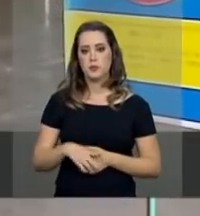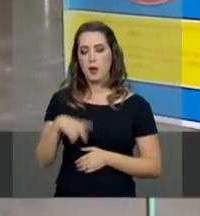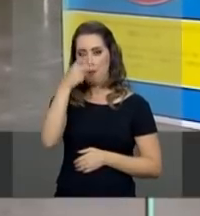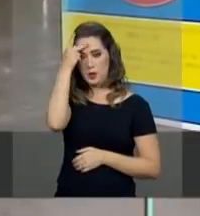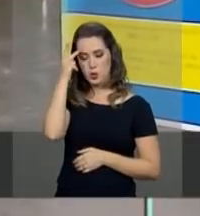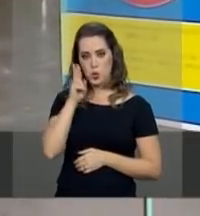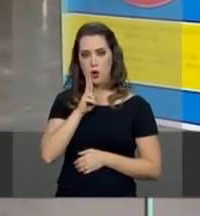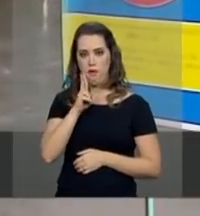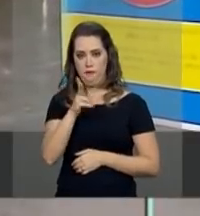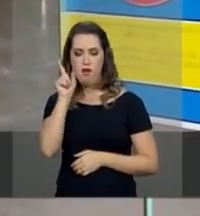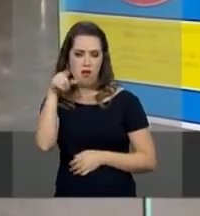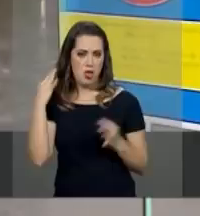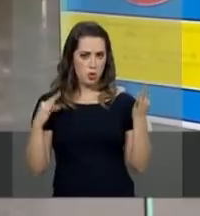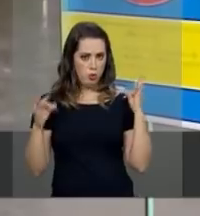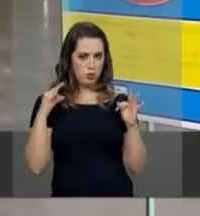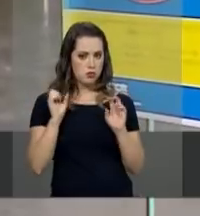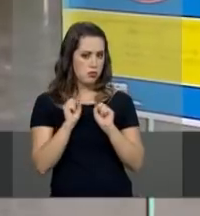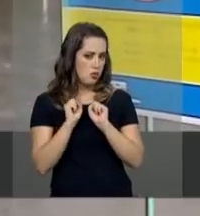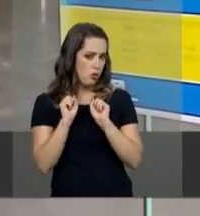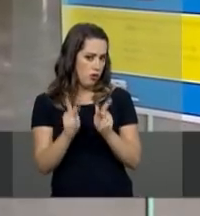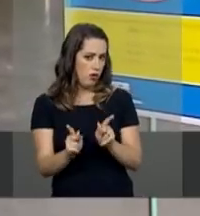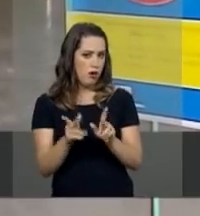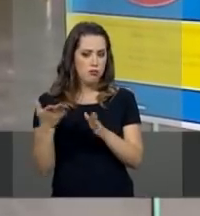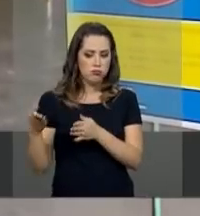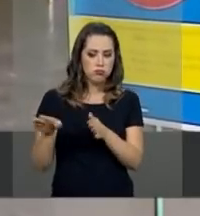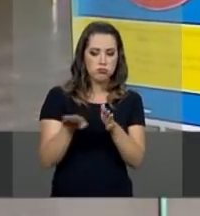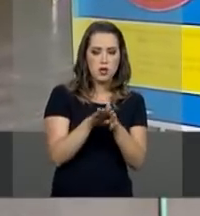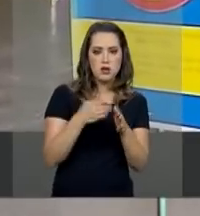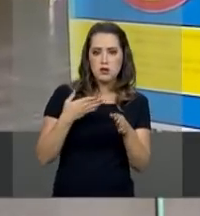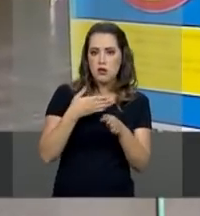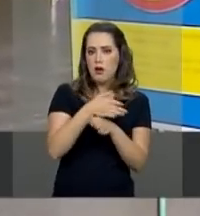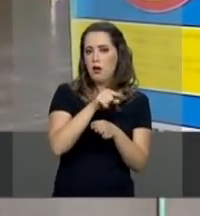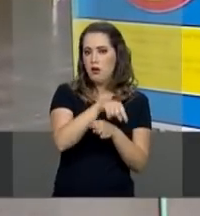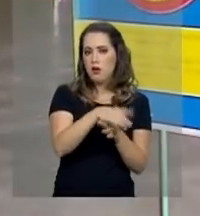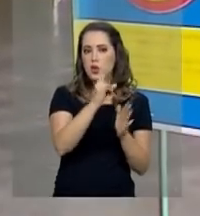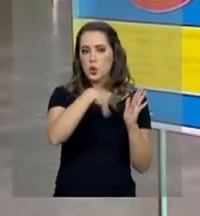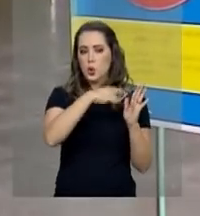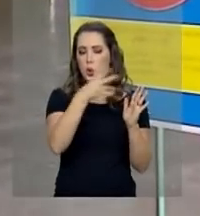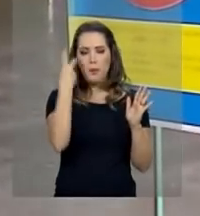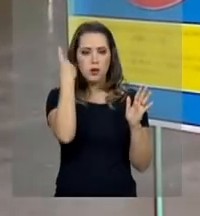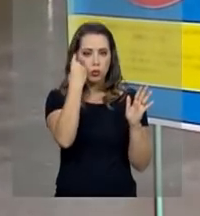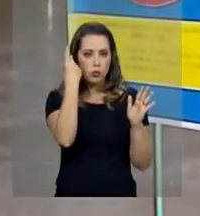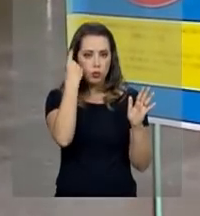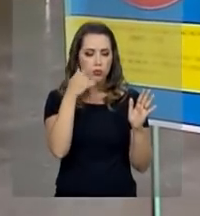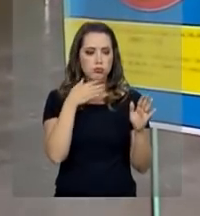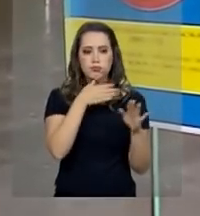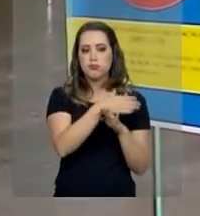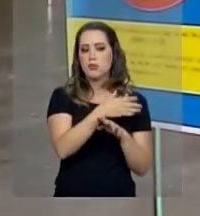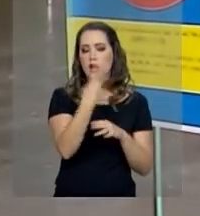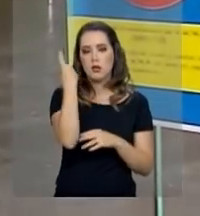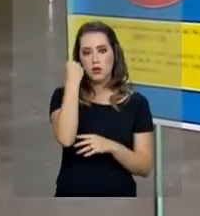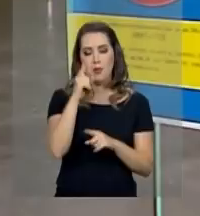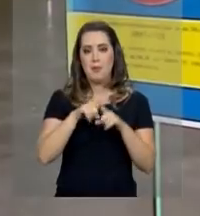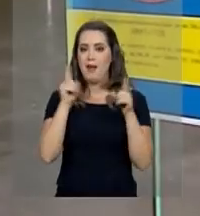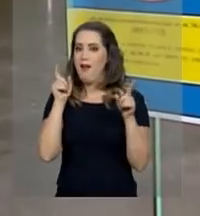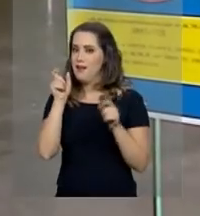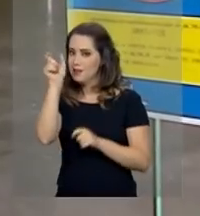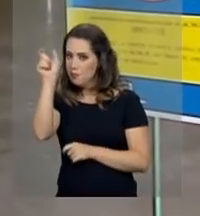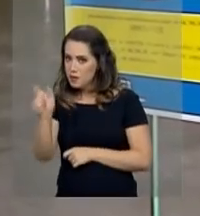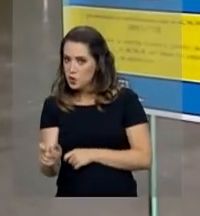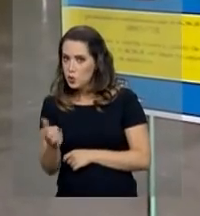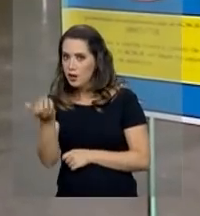turistas, passam por aqui, façam o cheque normal, o passaporte, a identidade e segue normal. Aqueles que